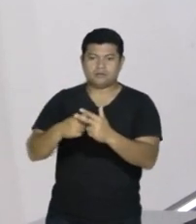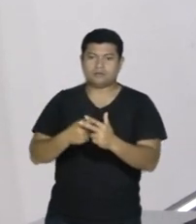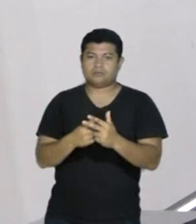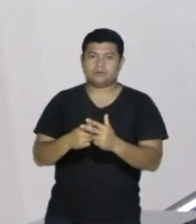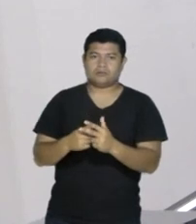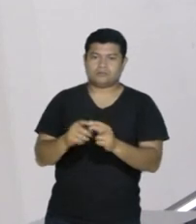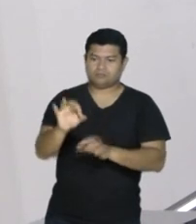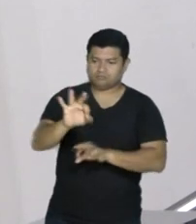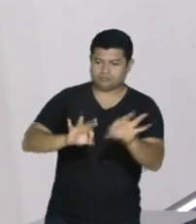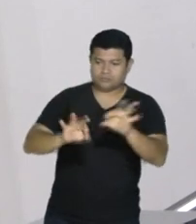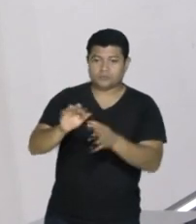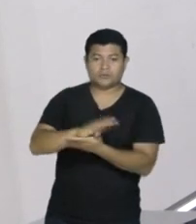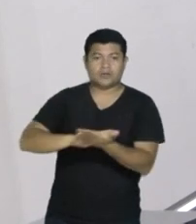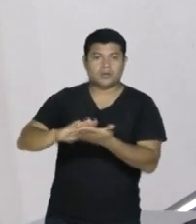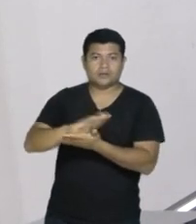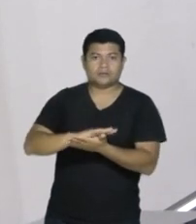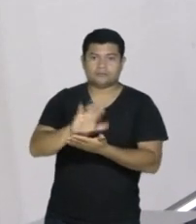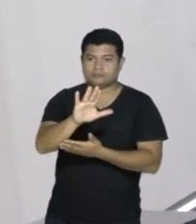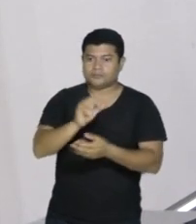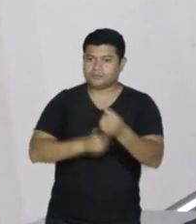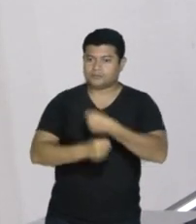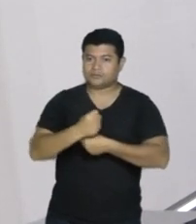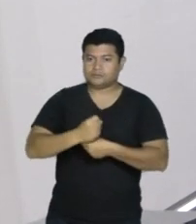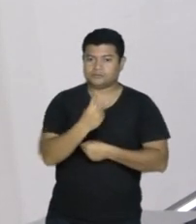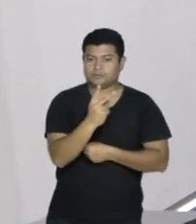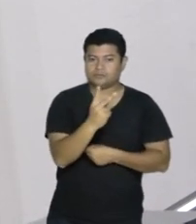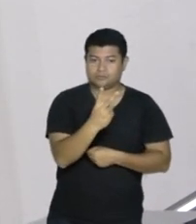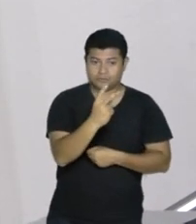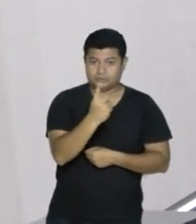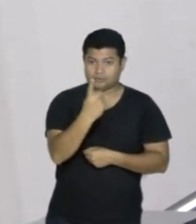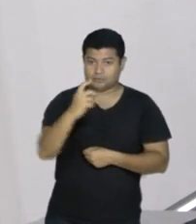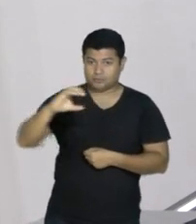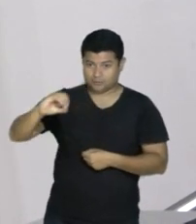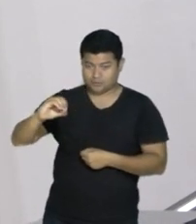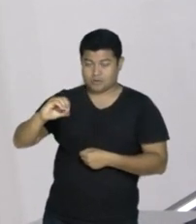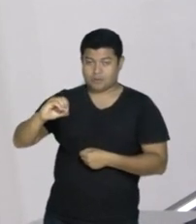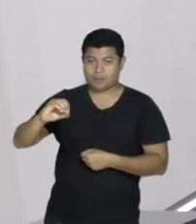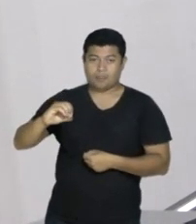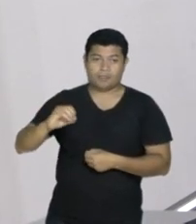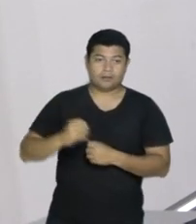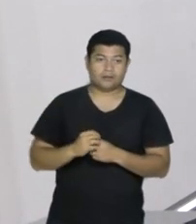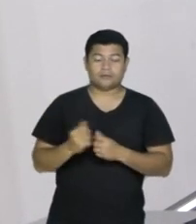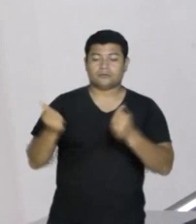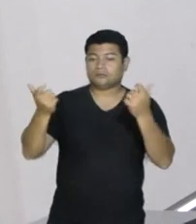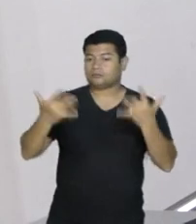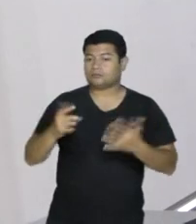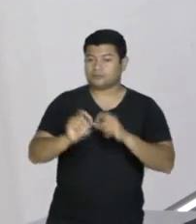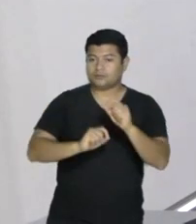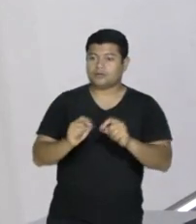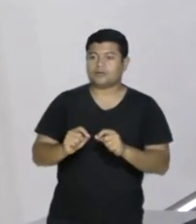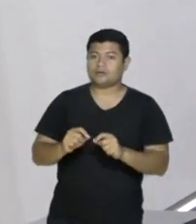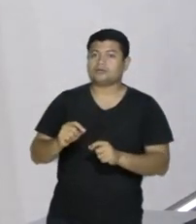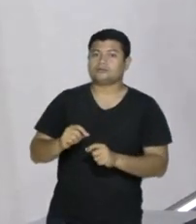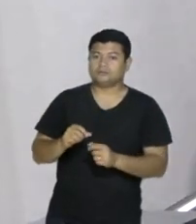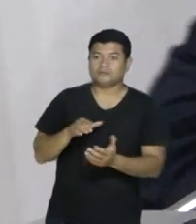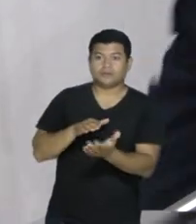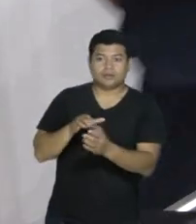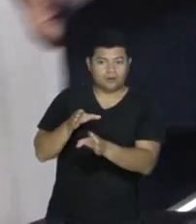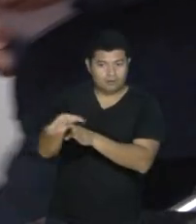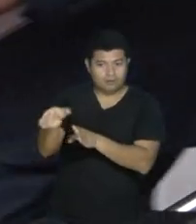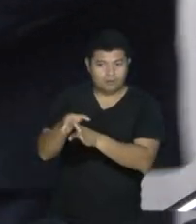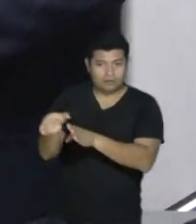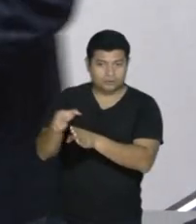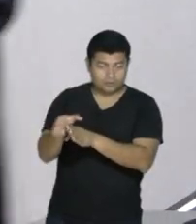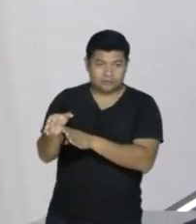2010 laudo técnico elaborado pela UFSC recomendando limitação de tráfego e Recuperação isso 10 anos